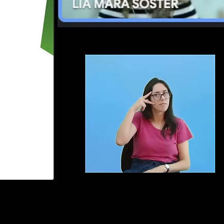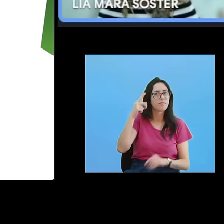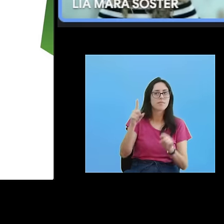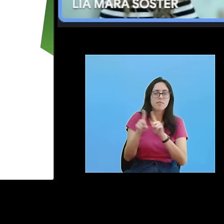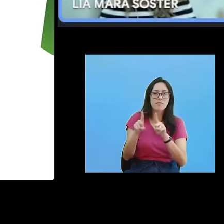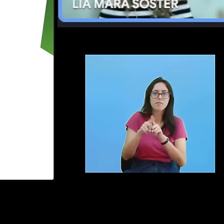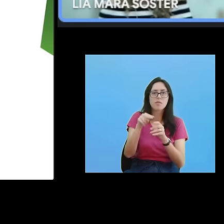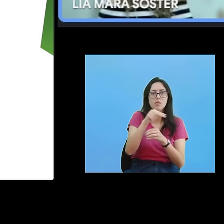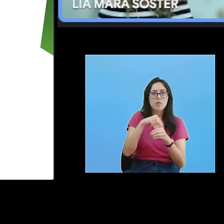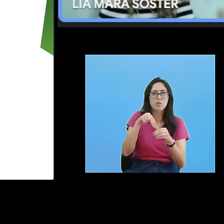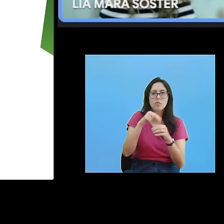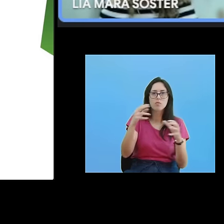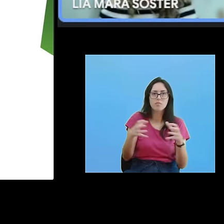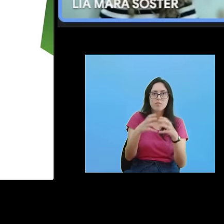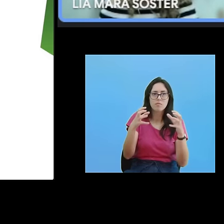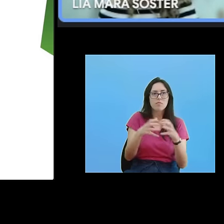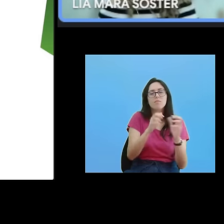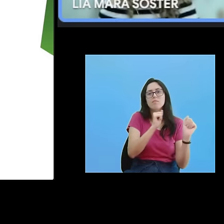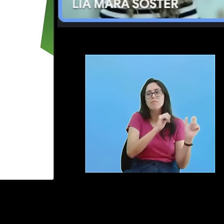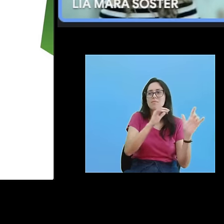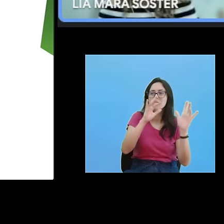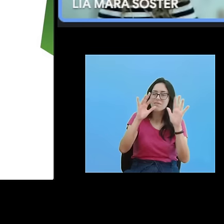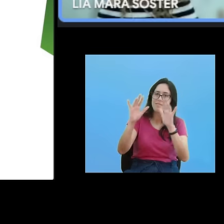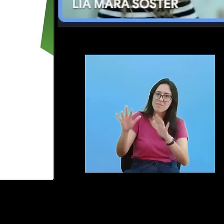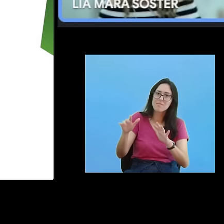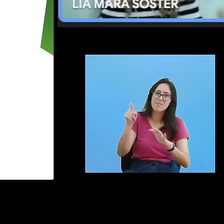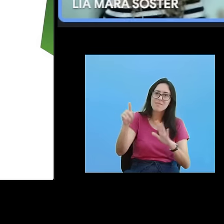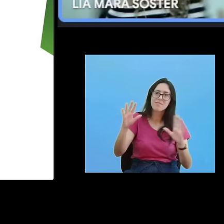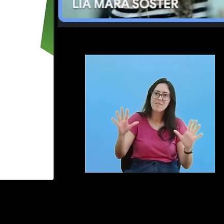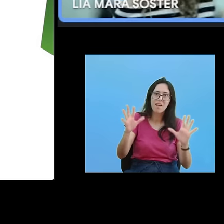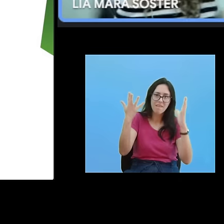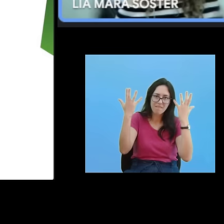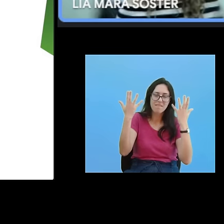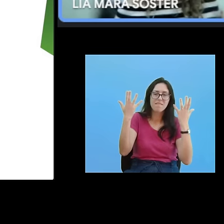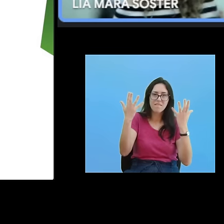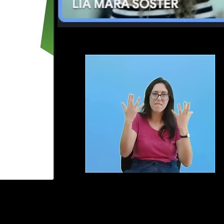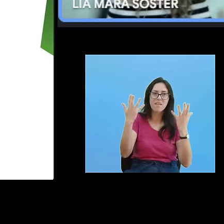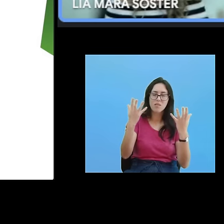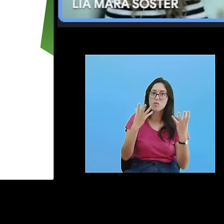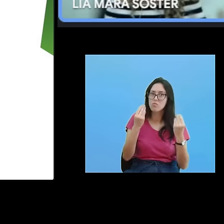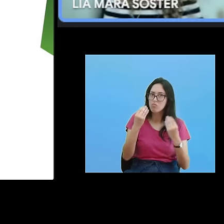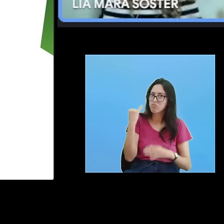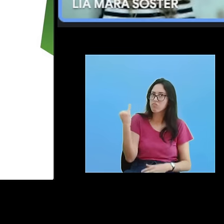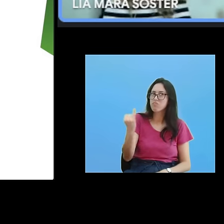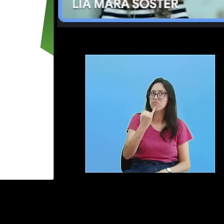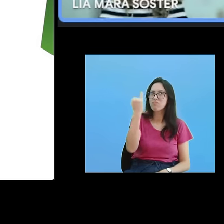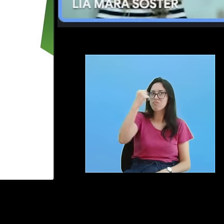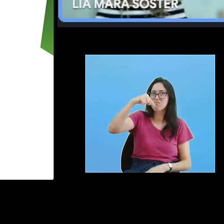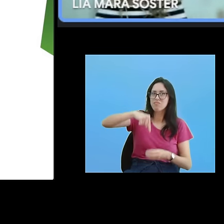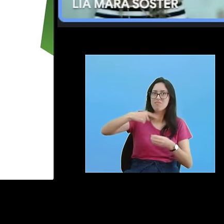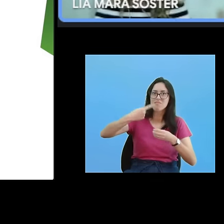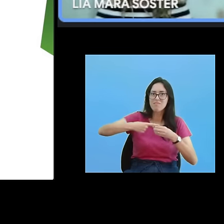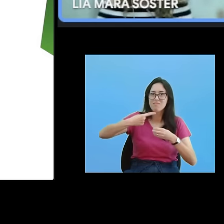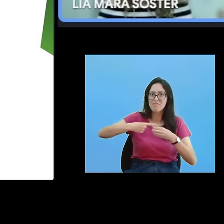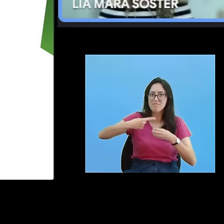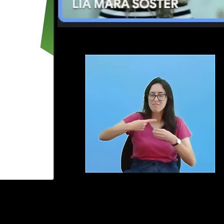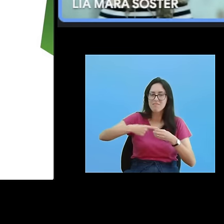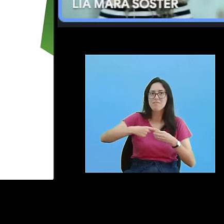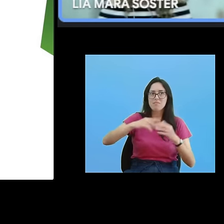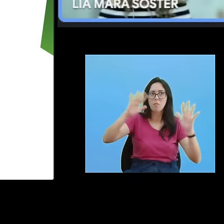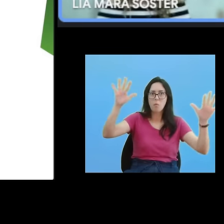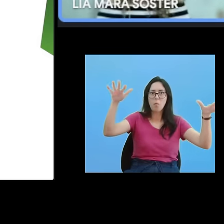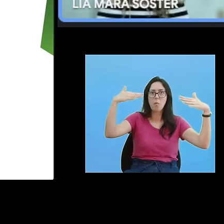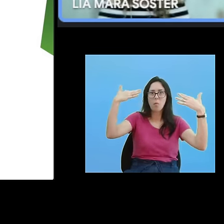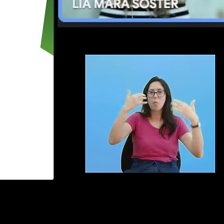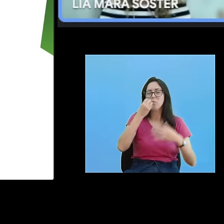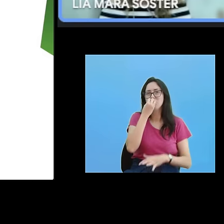do Núcleo de Convivência se fez presente nesse evento. Foi um evento de bastante relevância aqui para o município, trazendo visibilidade,